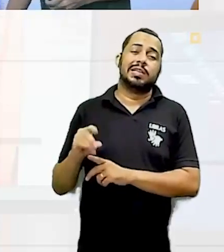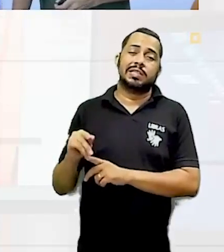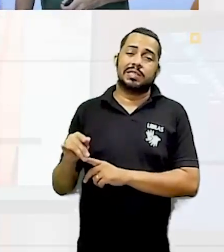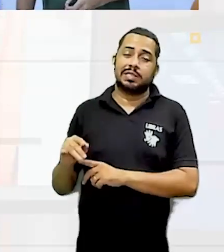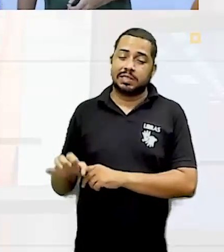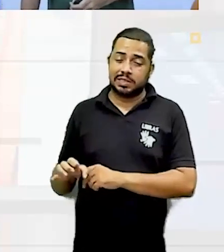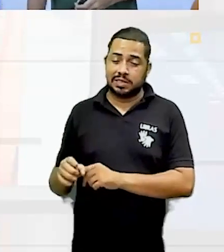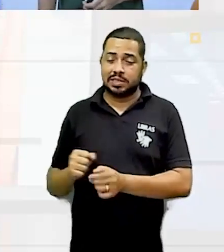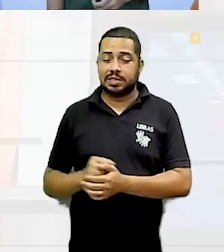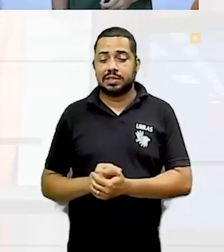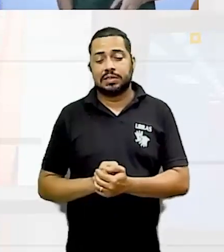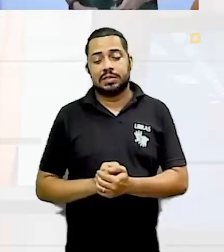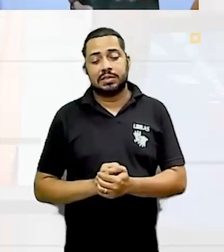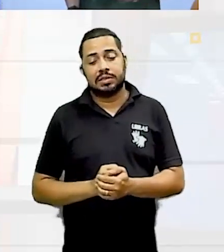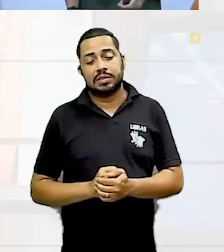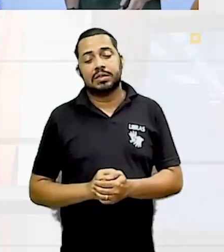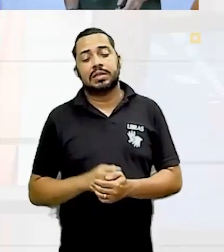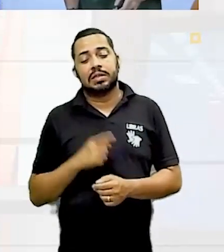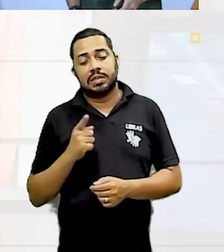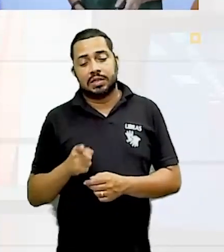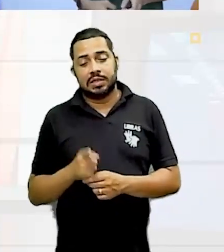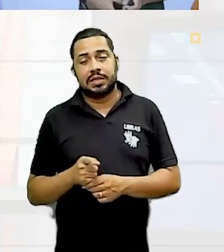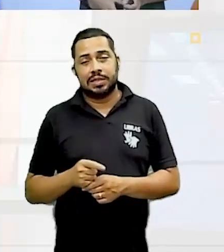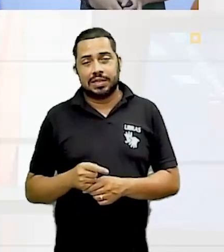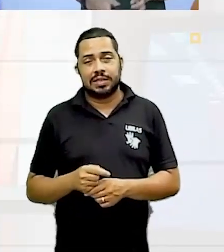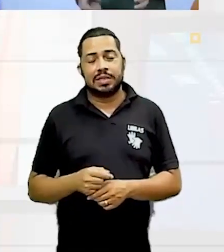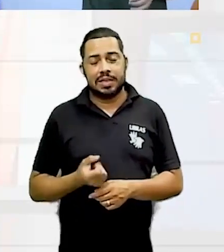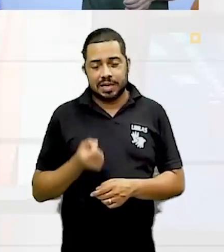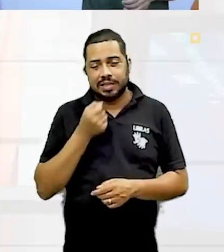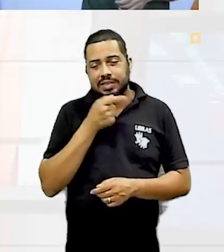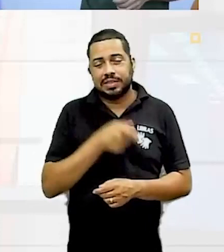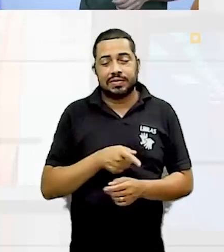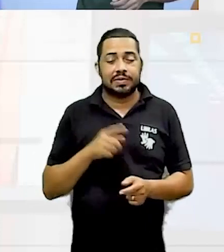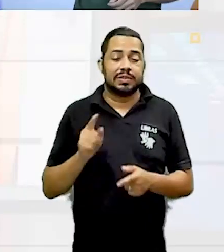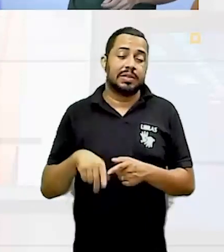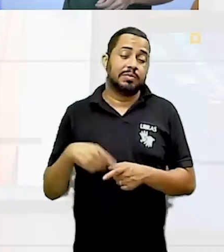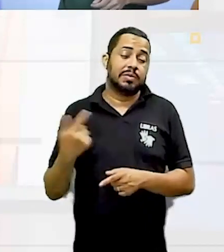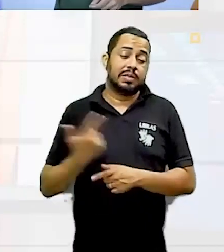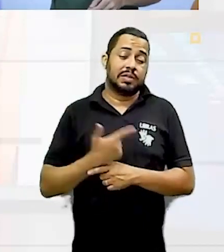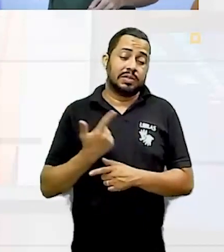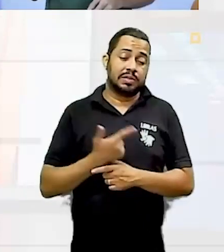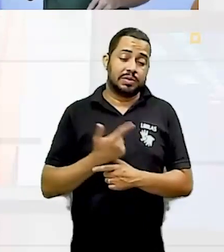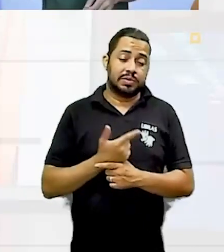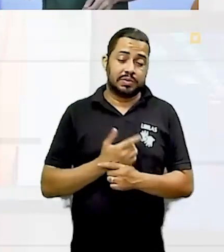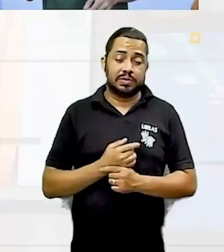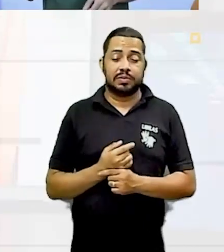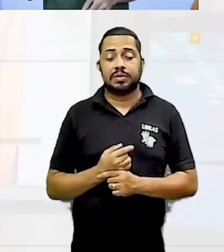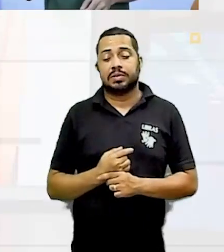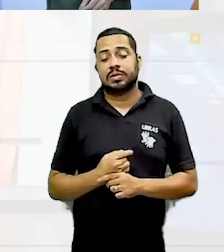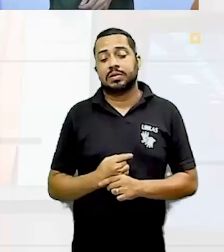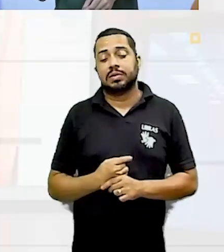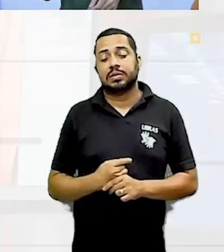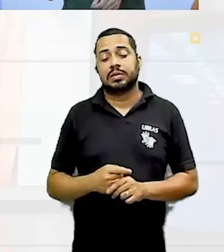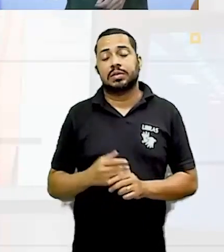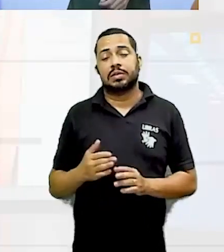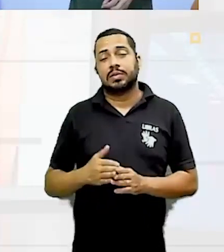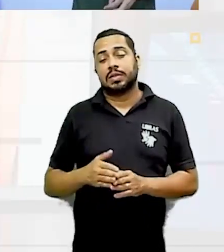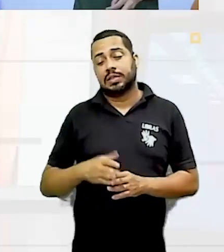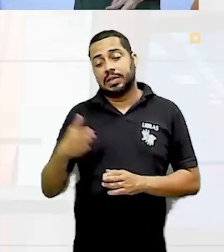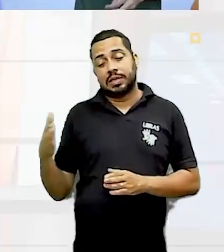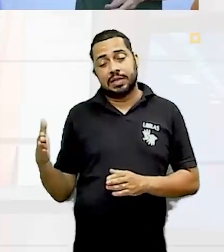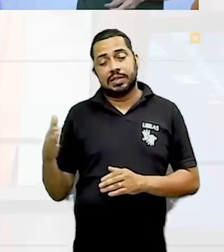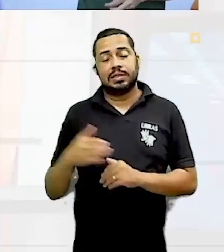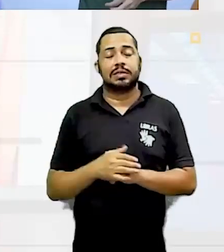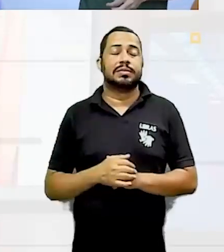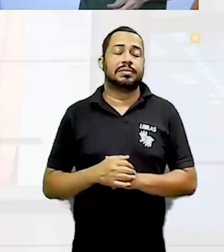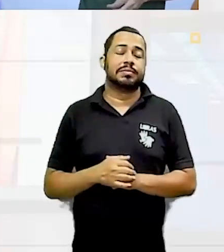motion, bem divertido, por sinal. Na segunda imagem, no caso, na primeira imagem da direita, no caso,